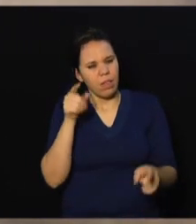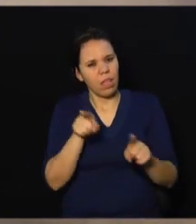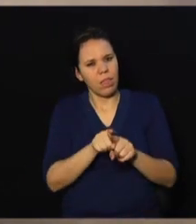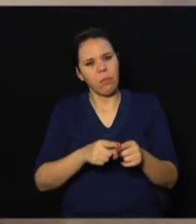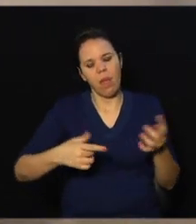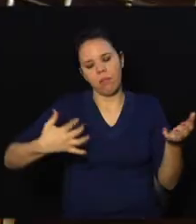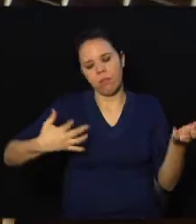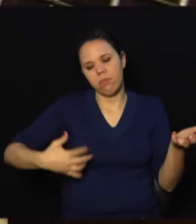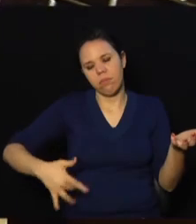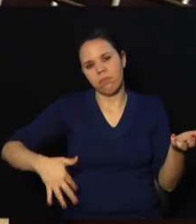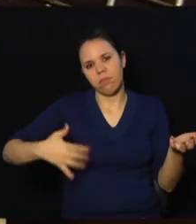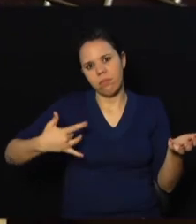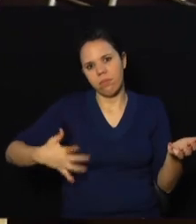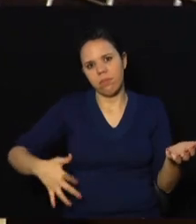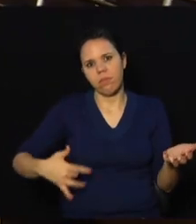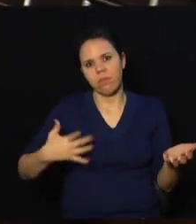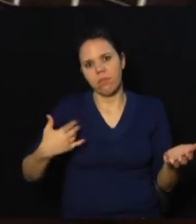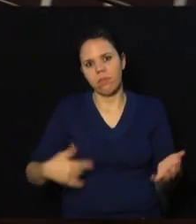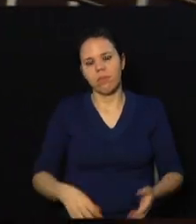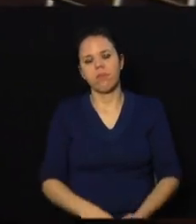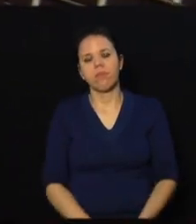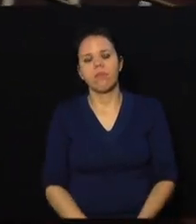no violão.